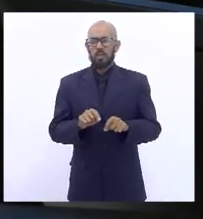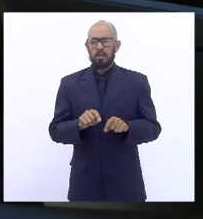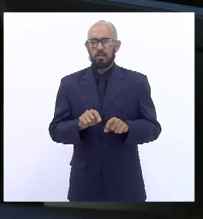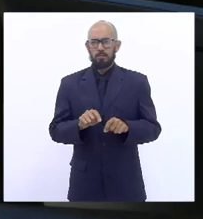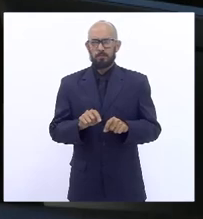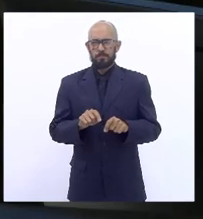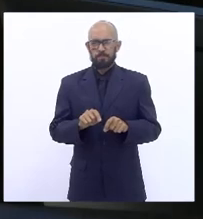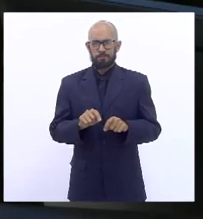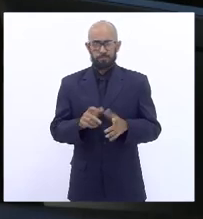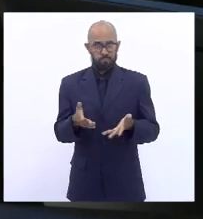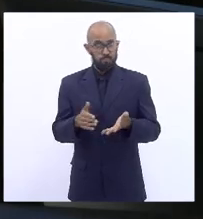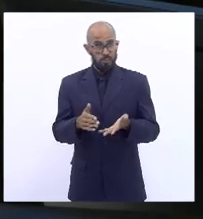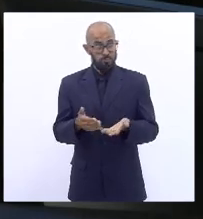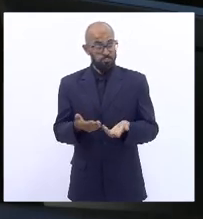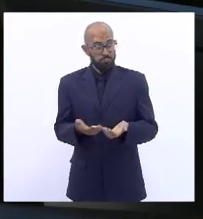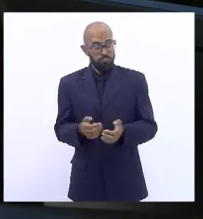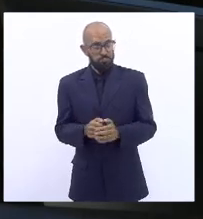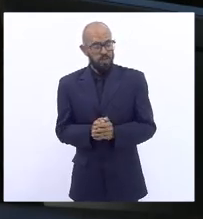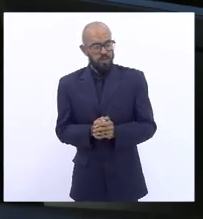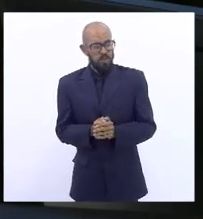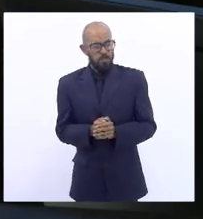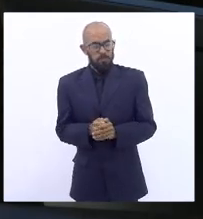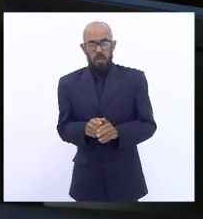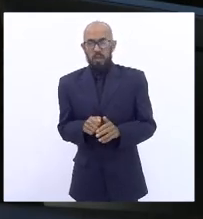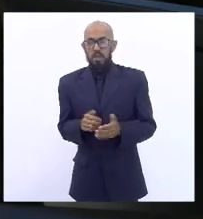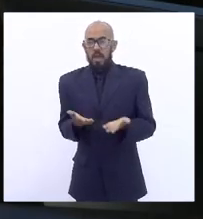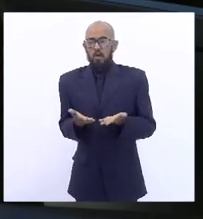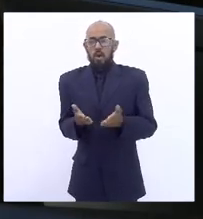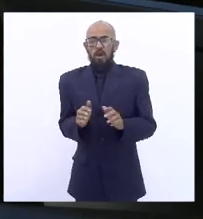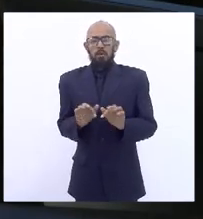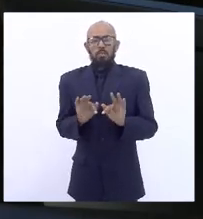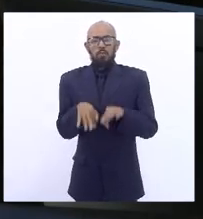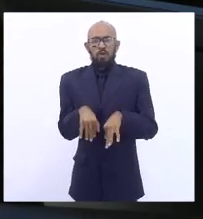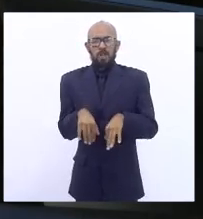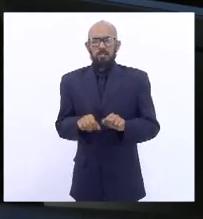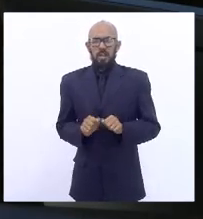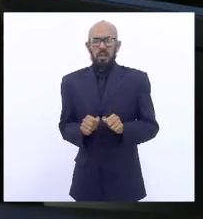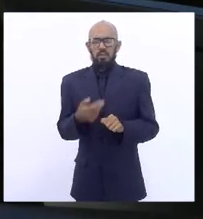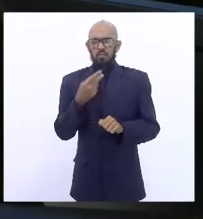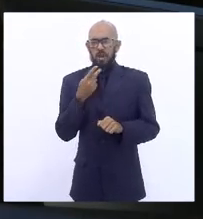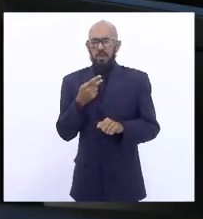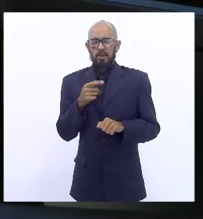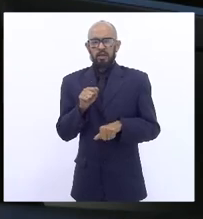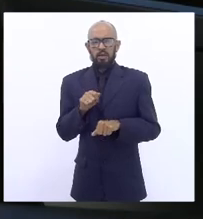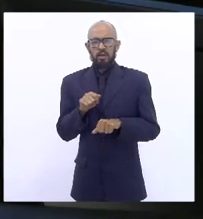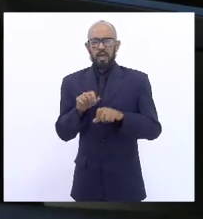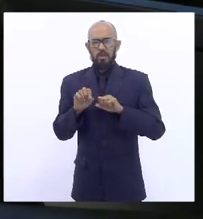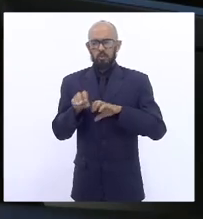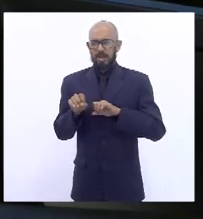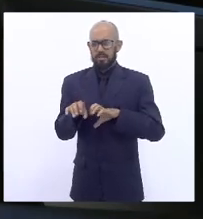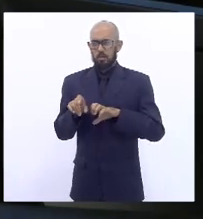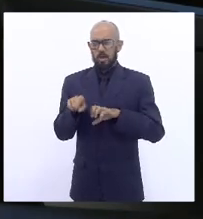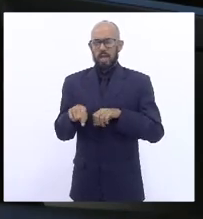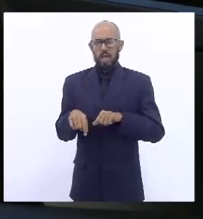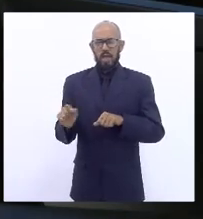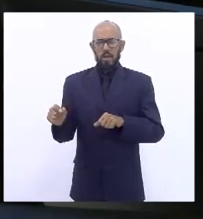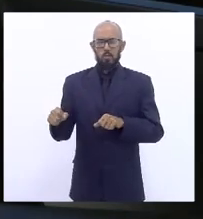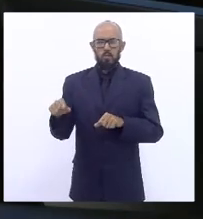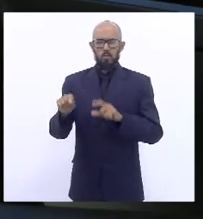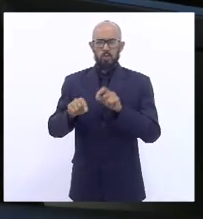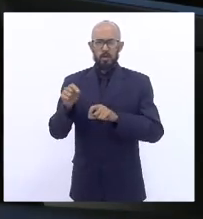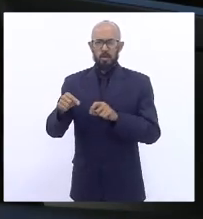Finalmente, eu diria como conclusão que a educação é uma grande profecia. Profecia de